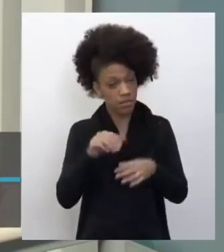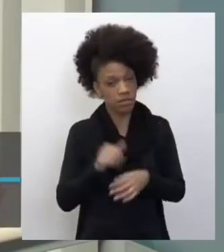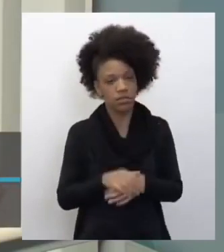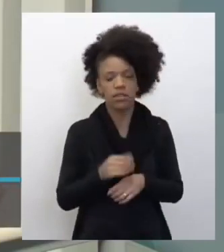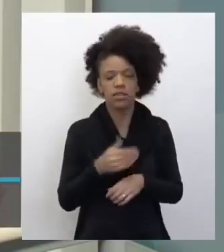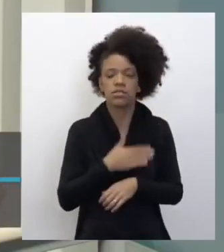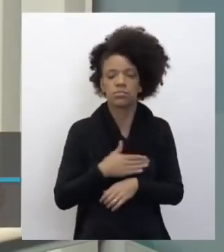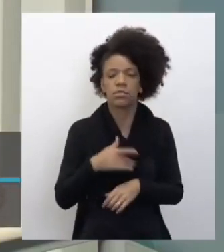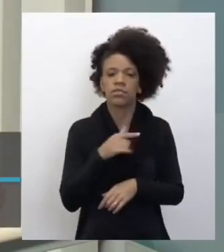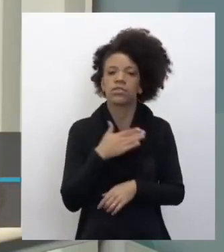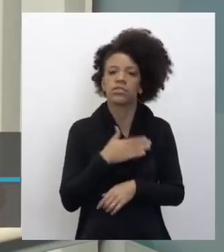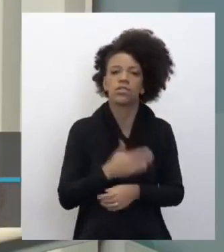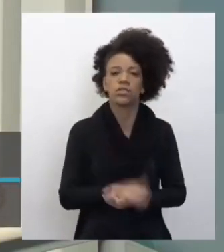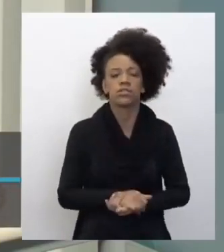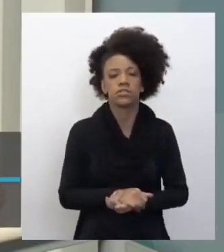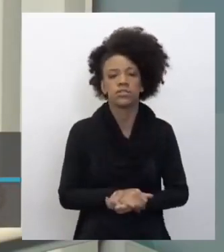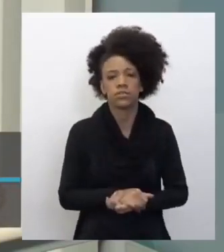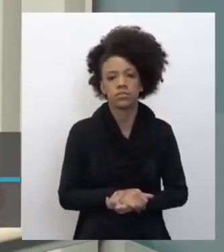vocês gostem.